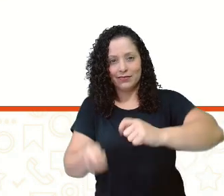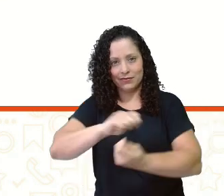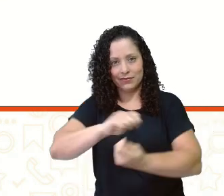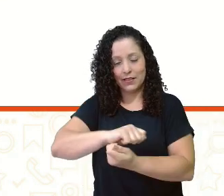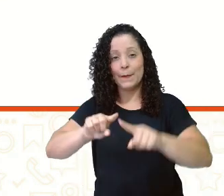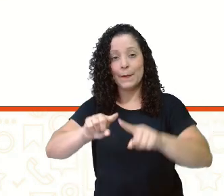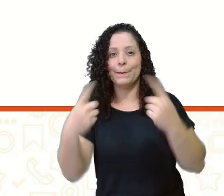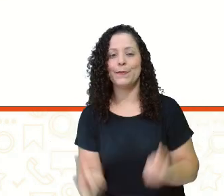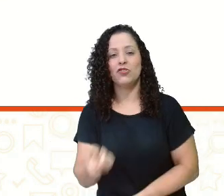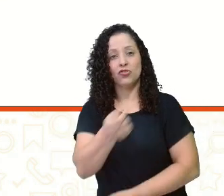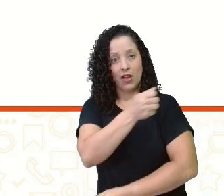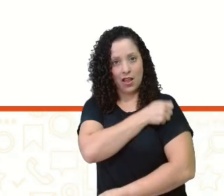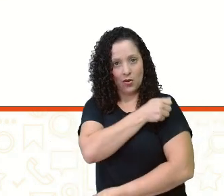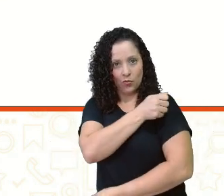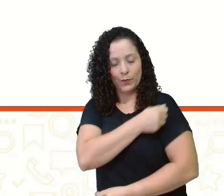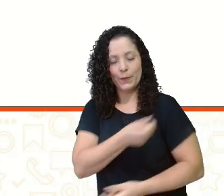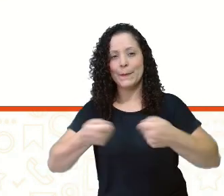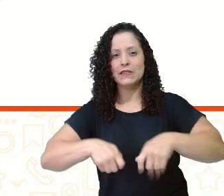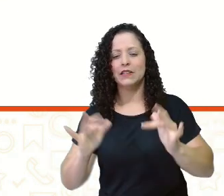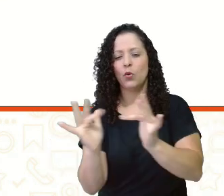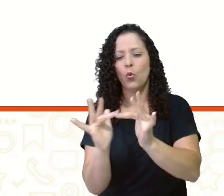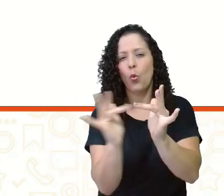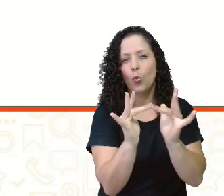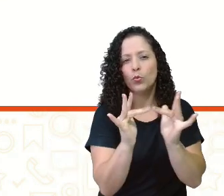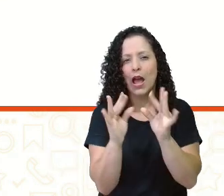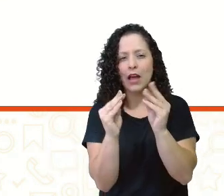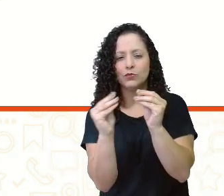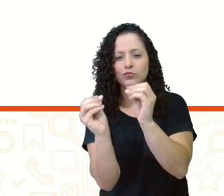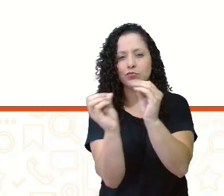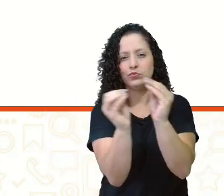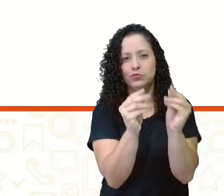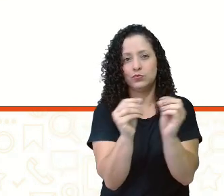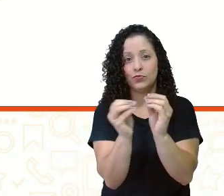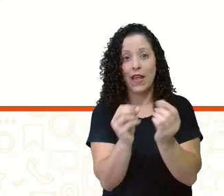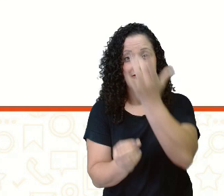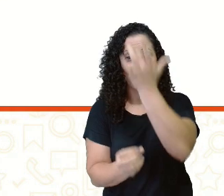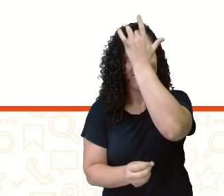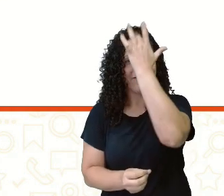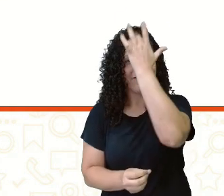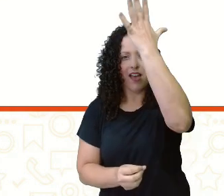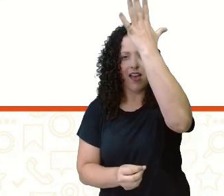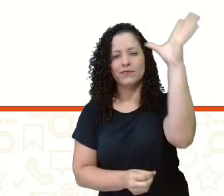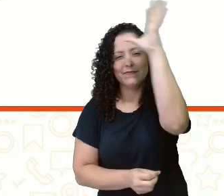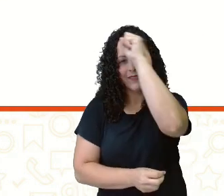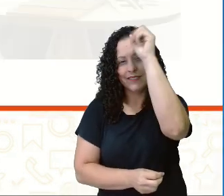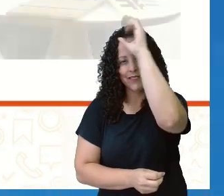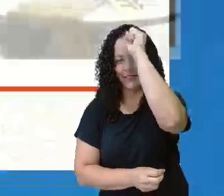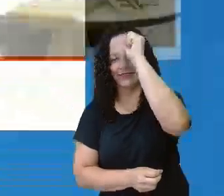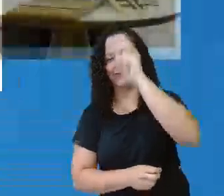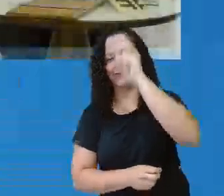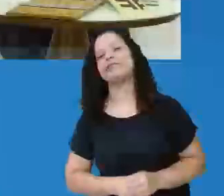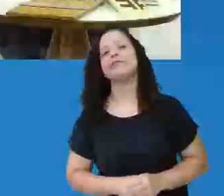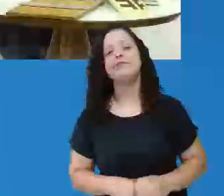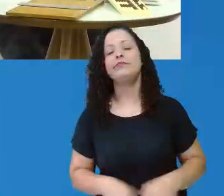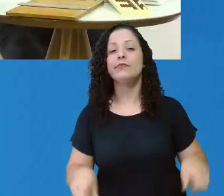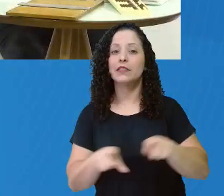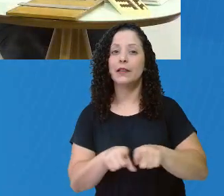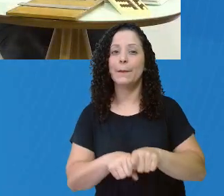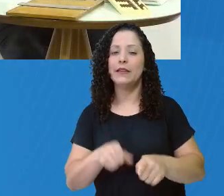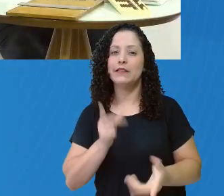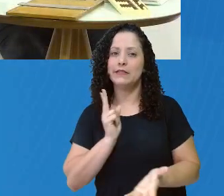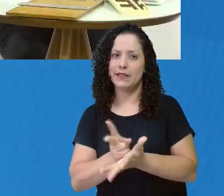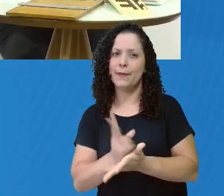contato com esse material concreto, né, porque vai facilitar o seu processo de aprendizagem. Obviamente que a gente vai sempre atrelar